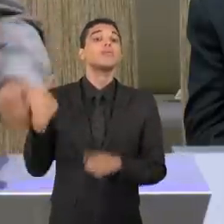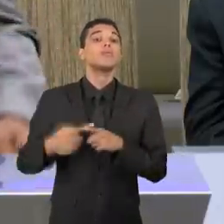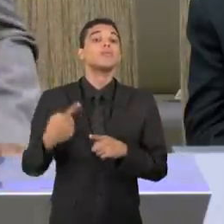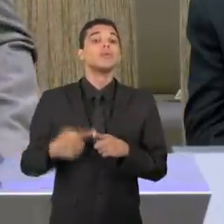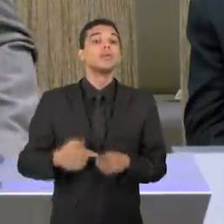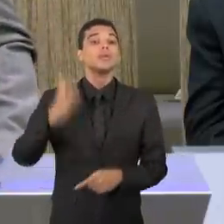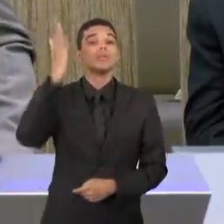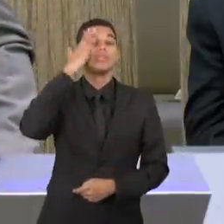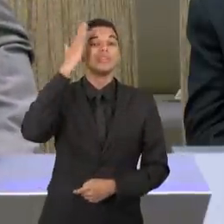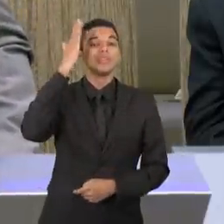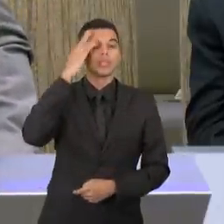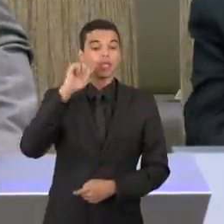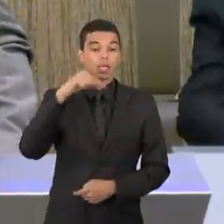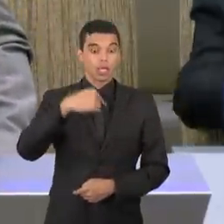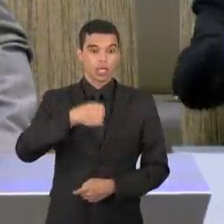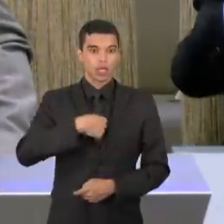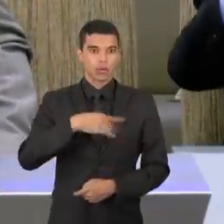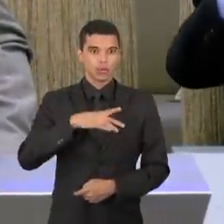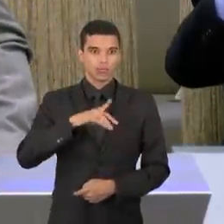diz,